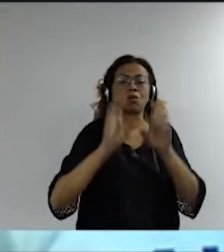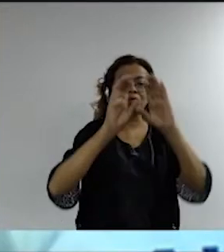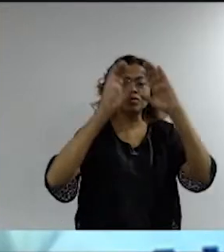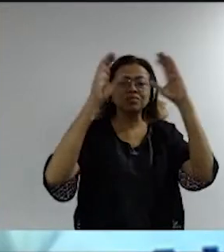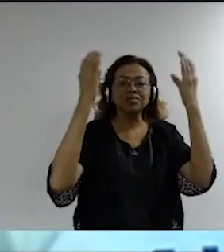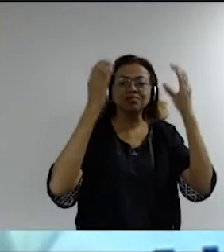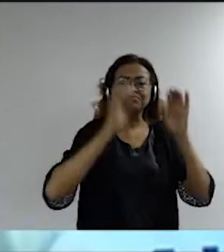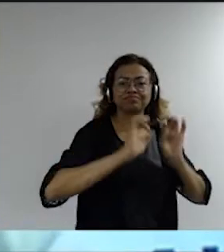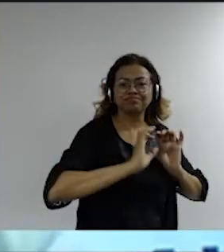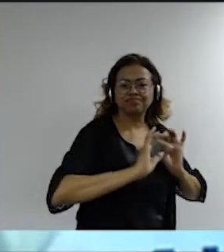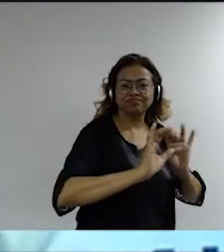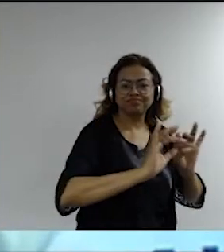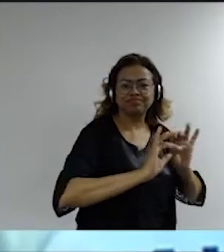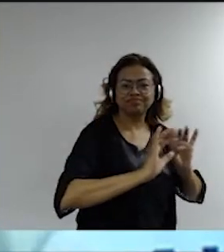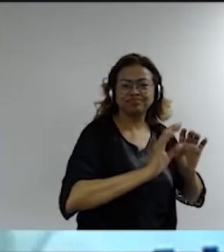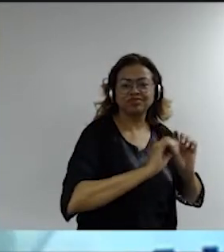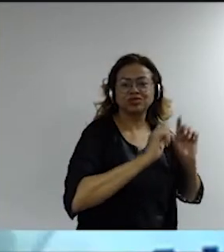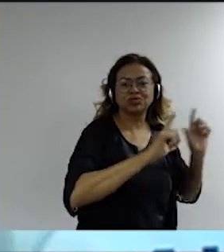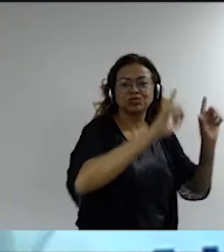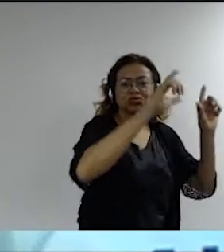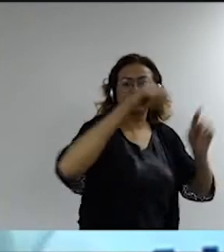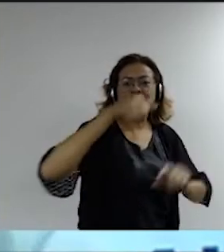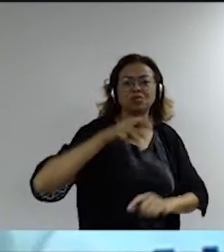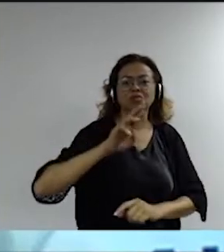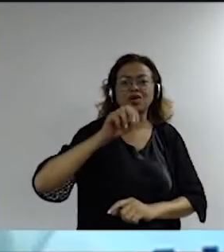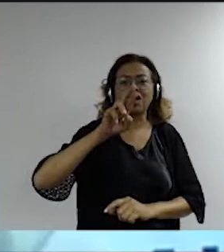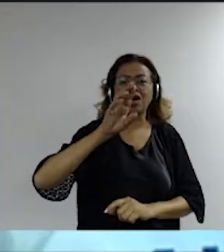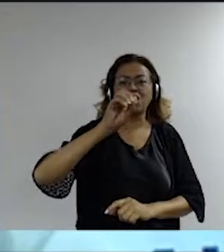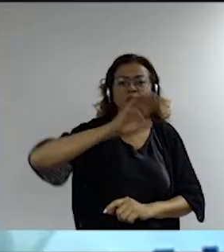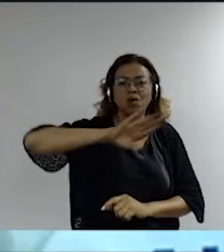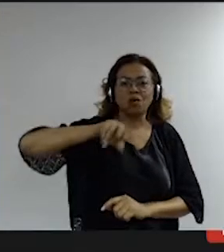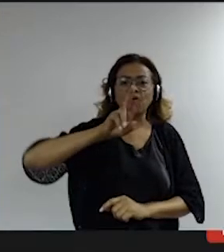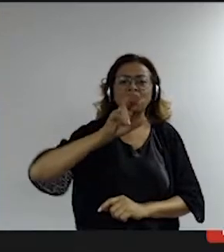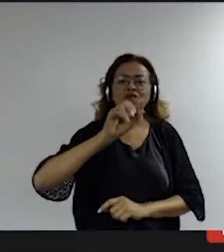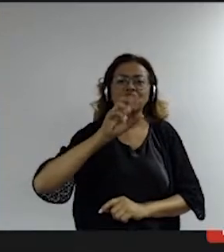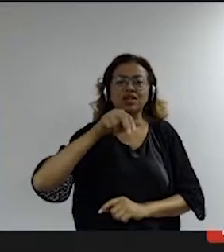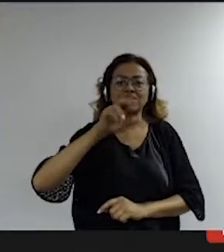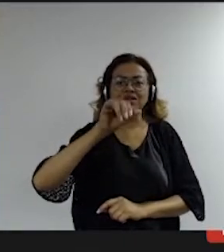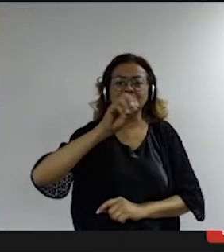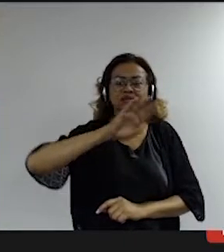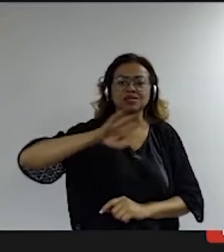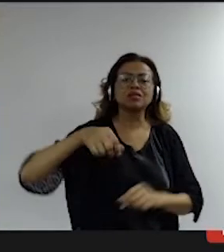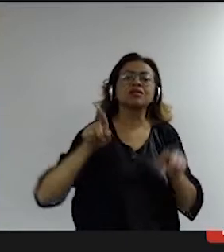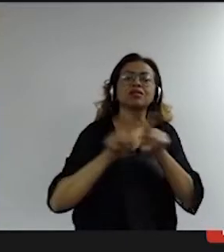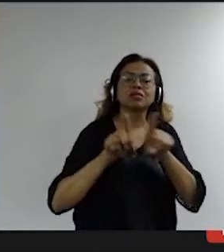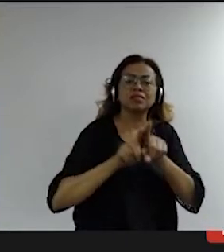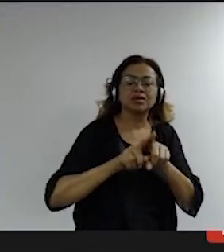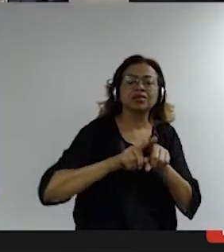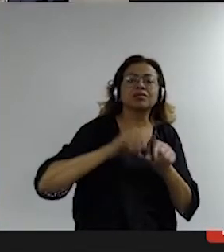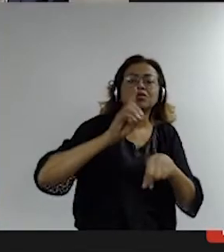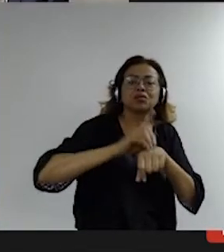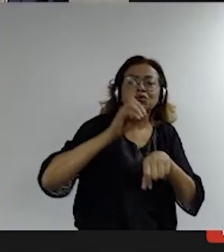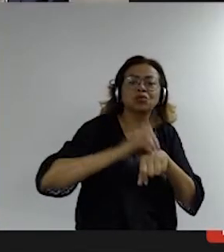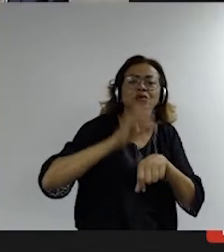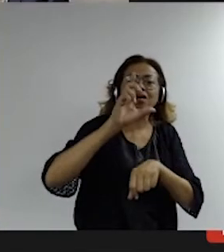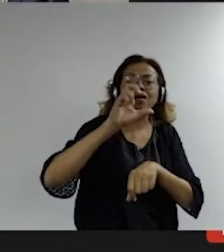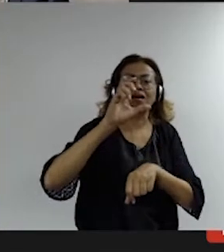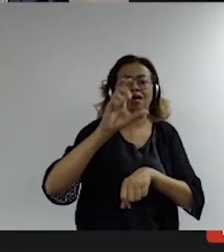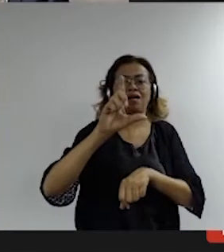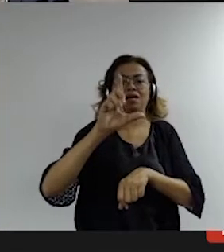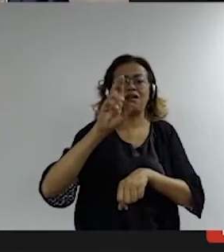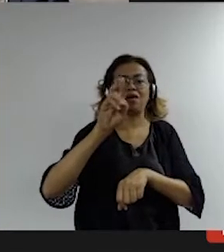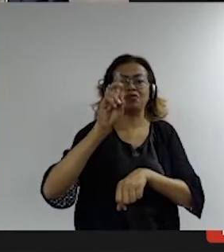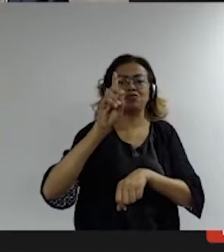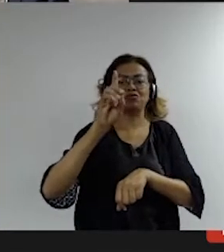Vinícius Furtado Coelho, o membro honorário vitalício, Dr. Cláudio Lamáquia, o diretor-geral